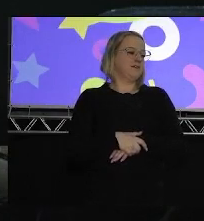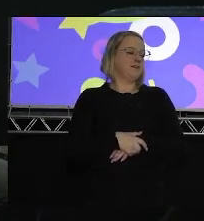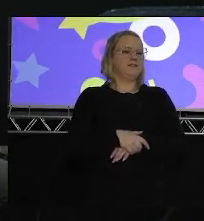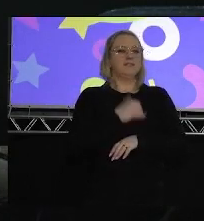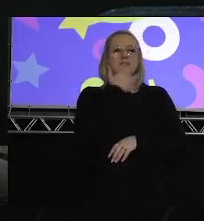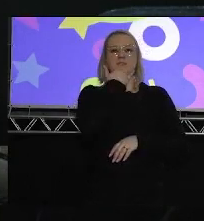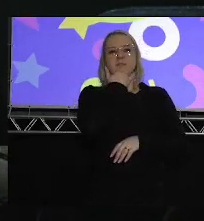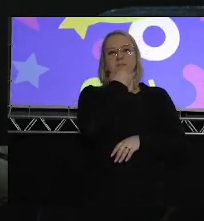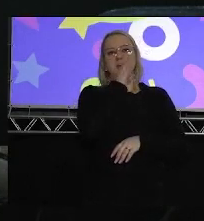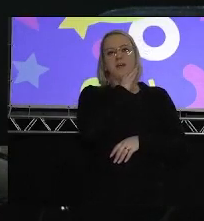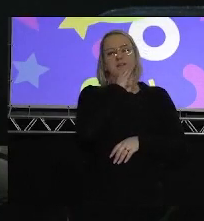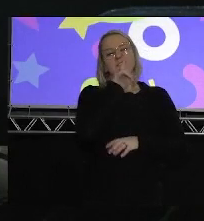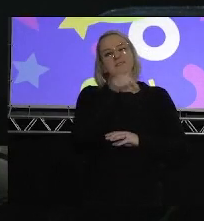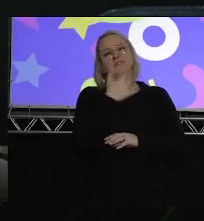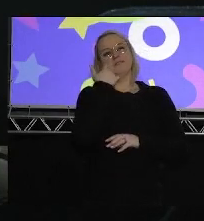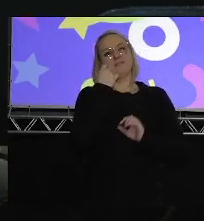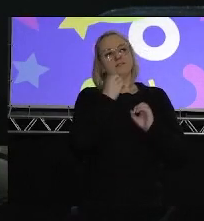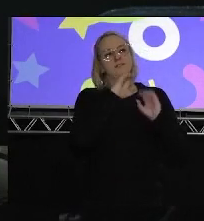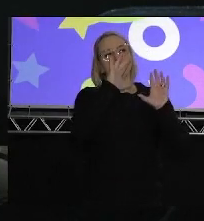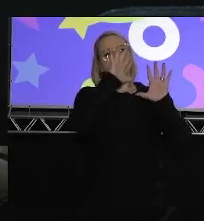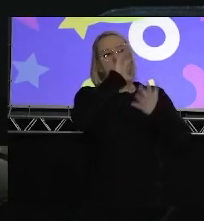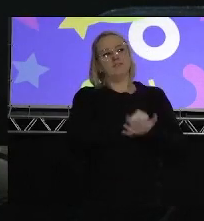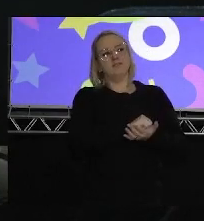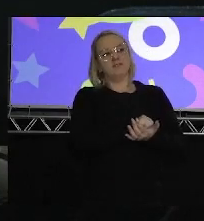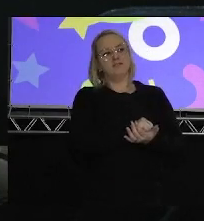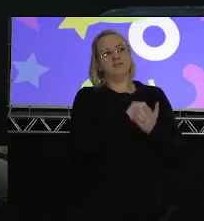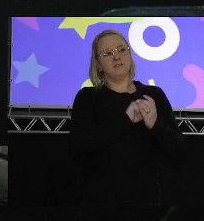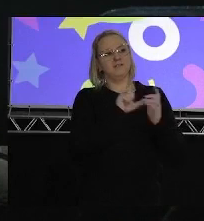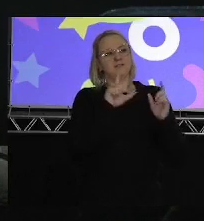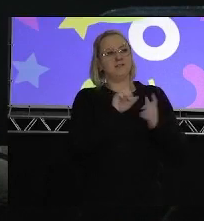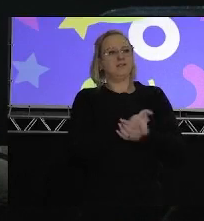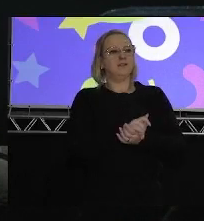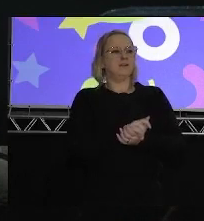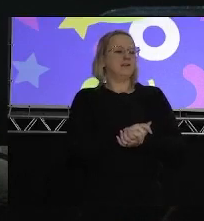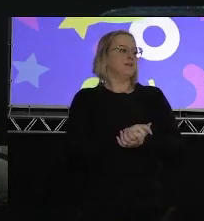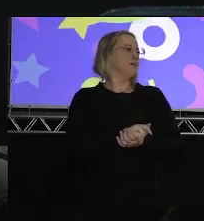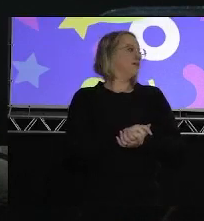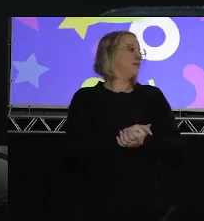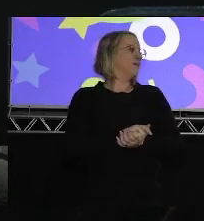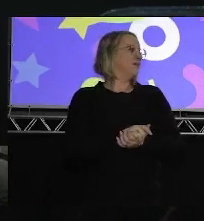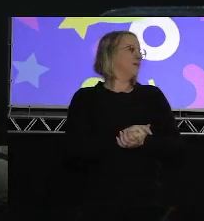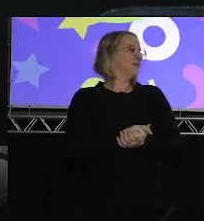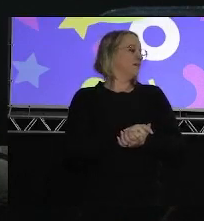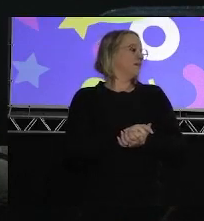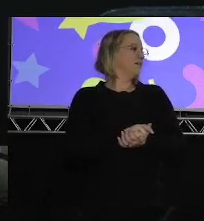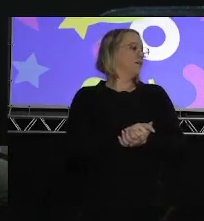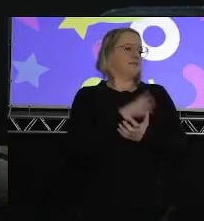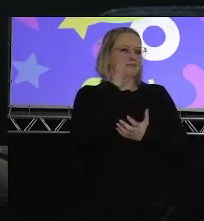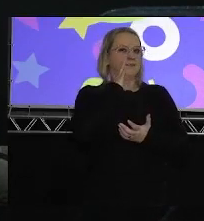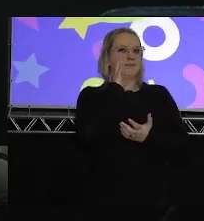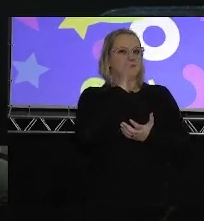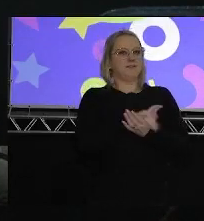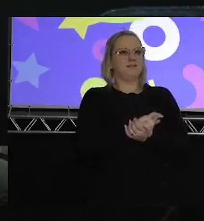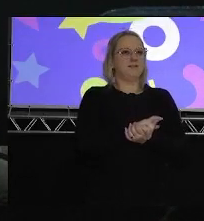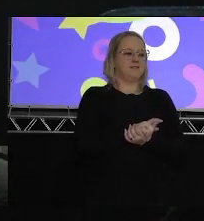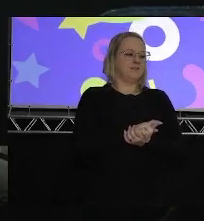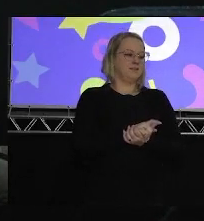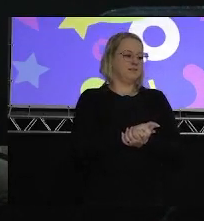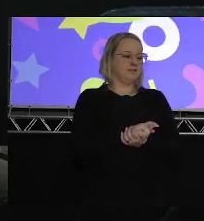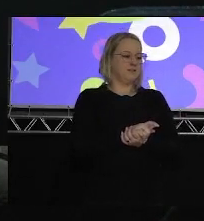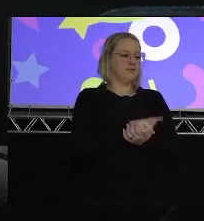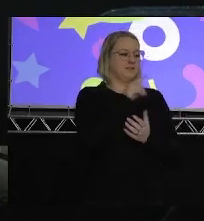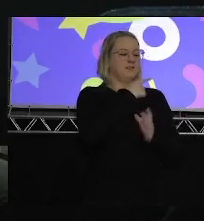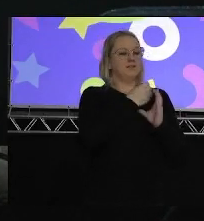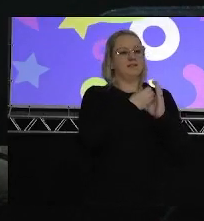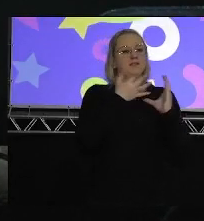Desculpa. Mas aí depois vocês vão poder fazer o download da apresentação, gente. Tá? Mas bacana. Então, aqui é classe